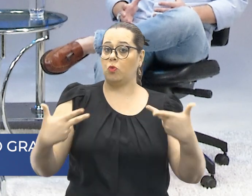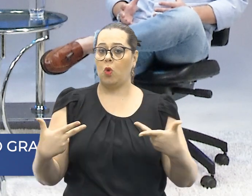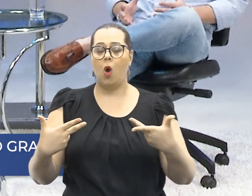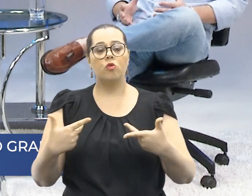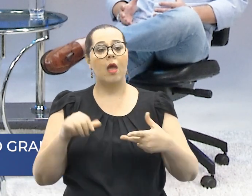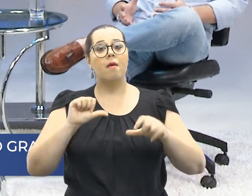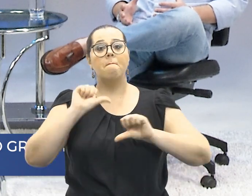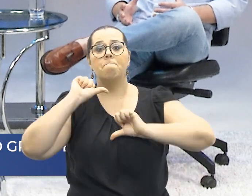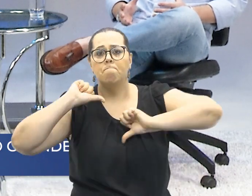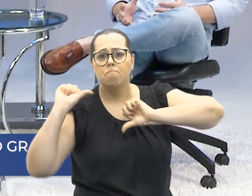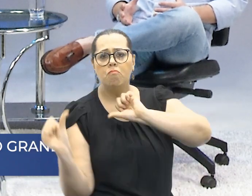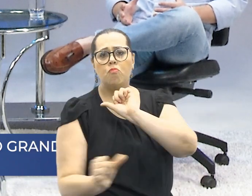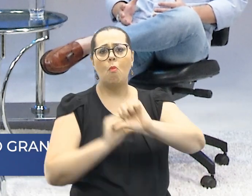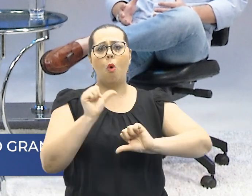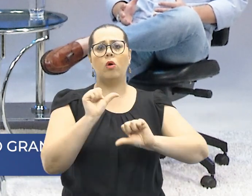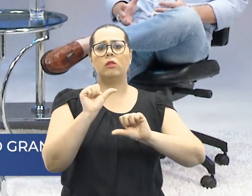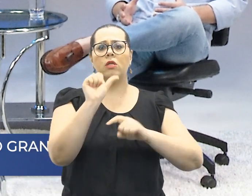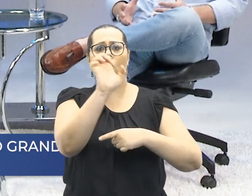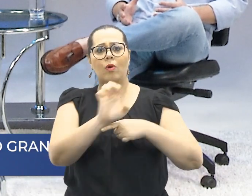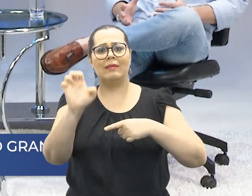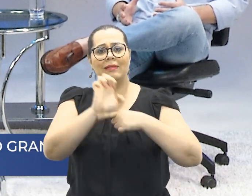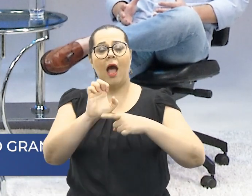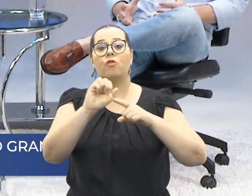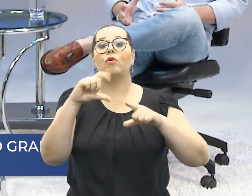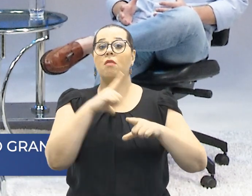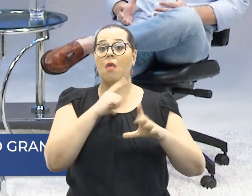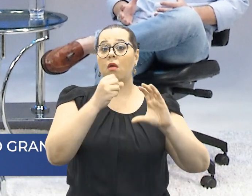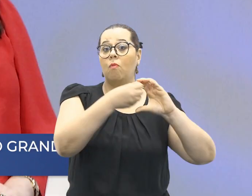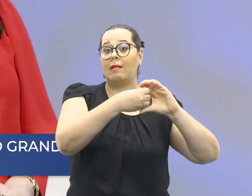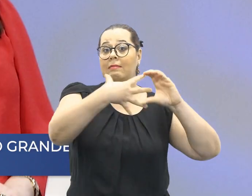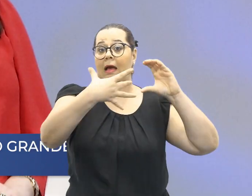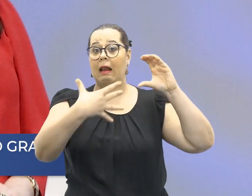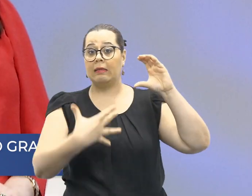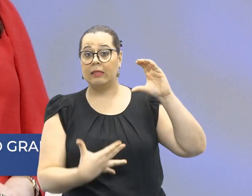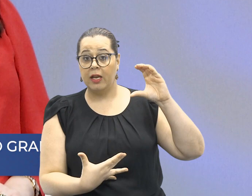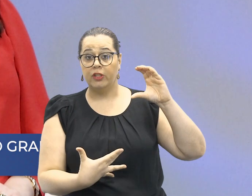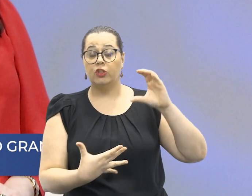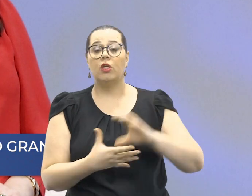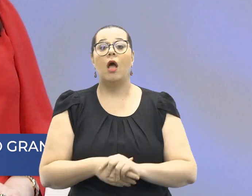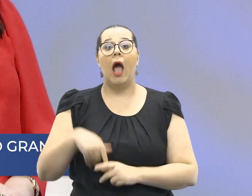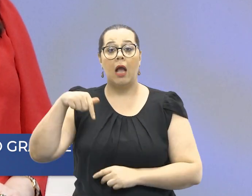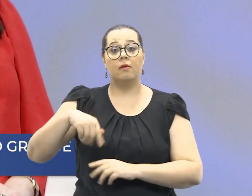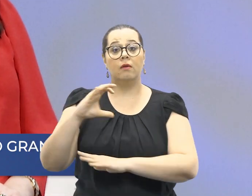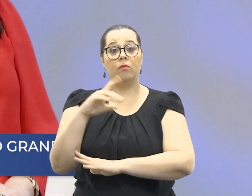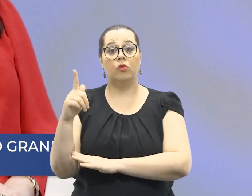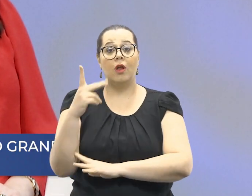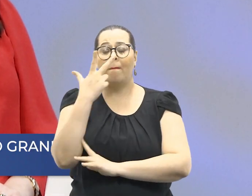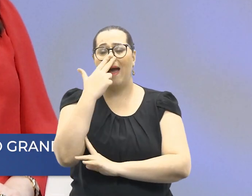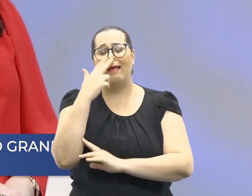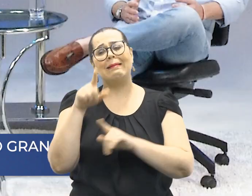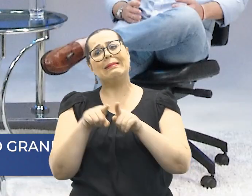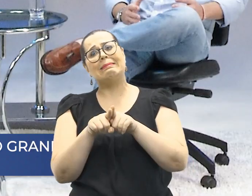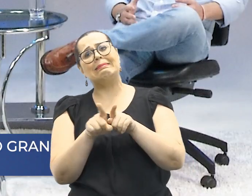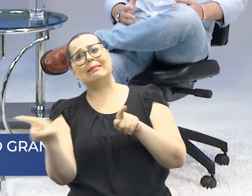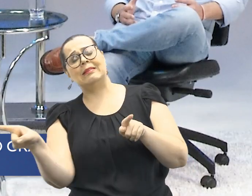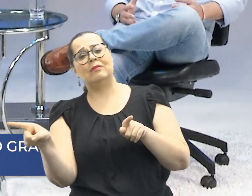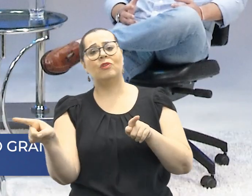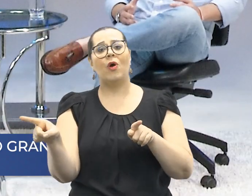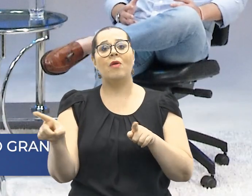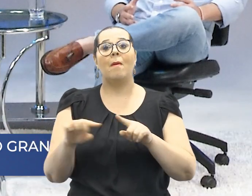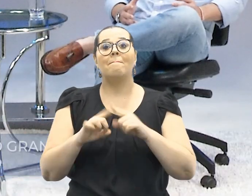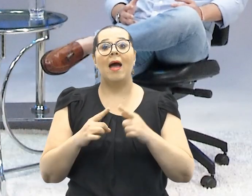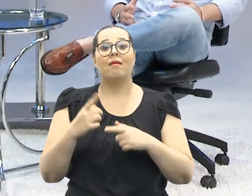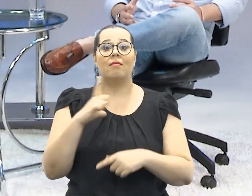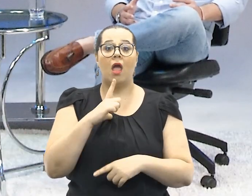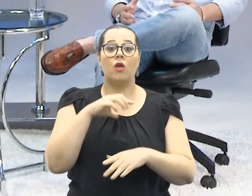nosso estado com a característica que tem para o agronegócio, e Campo Grande às vezes estava destoante disso. E das 27